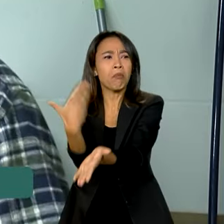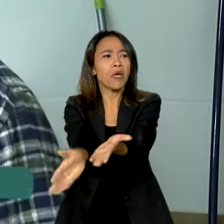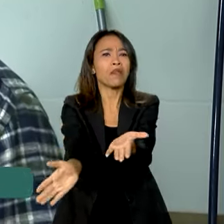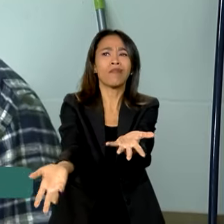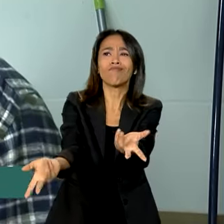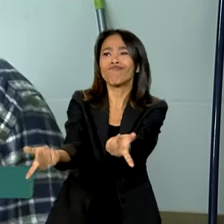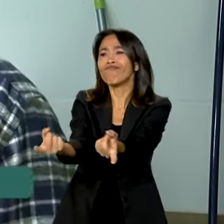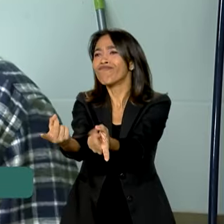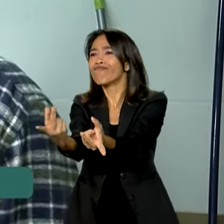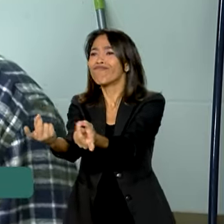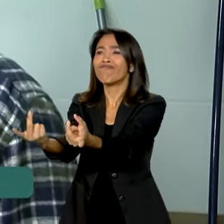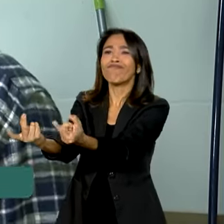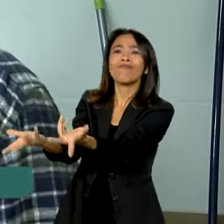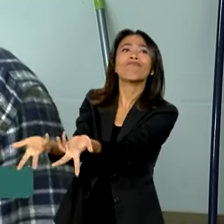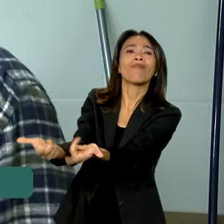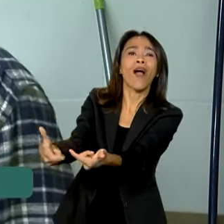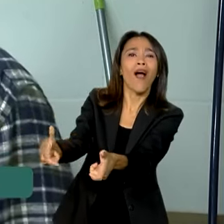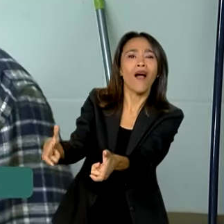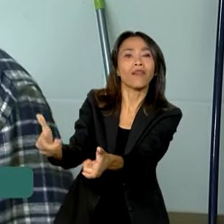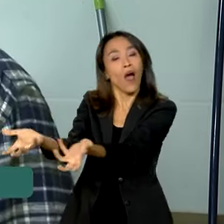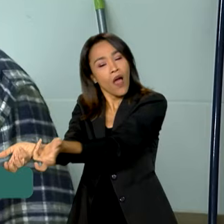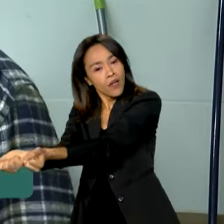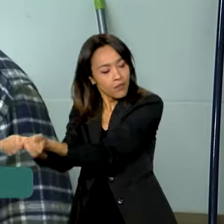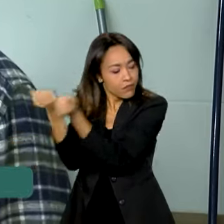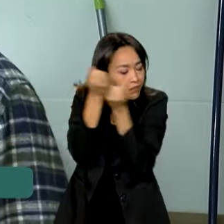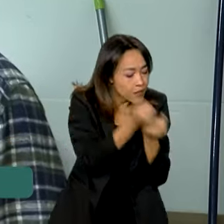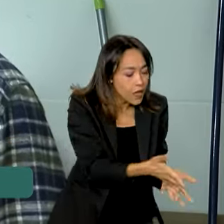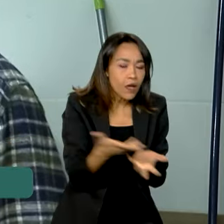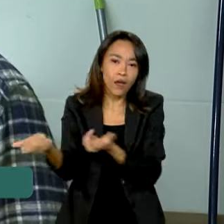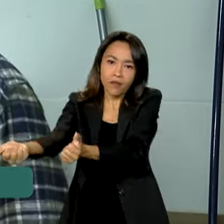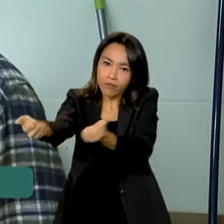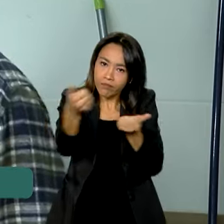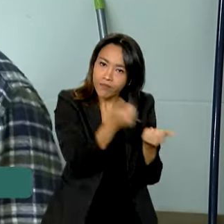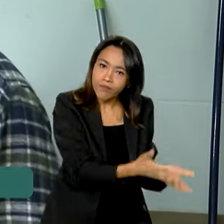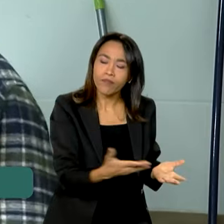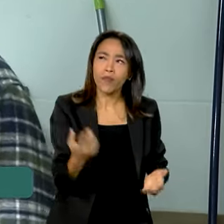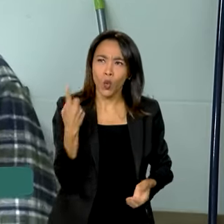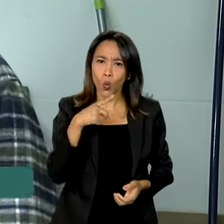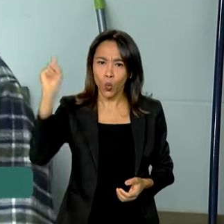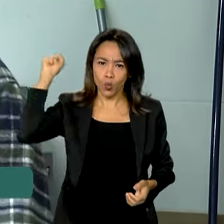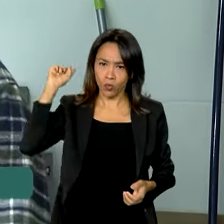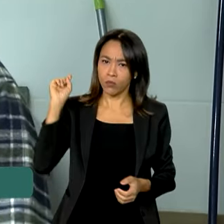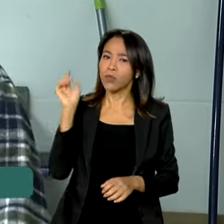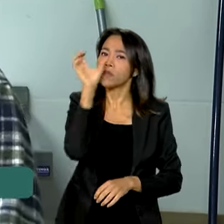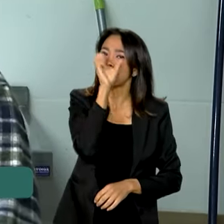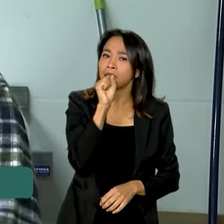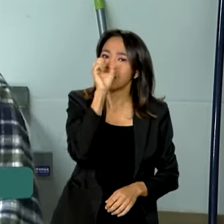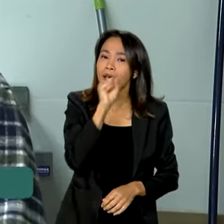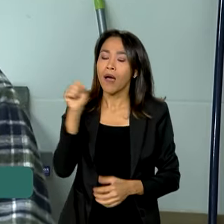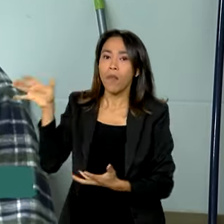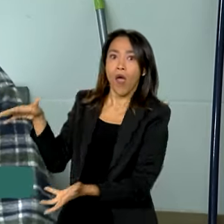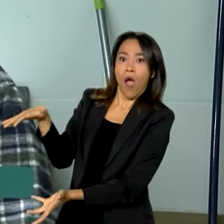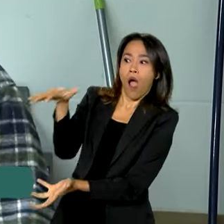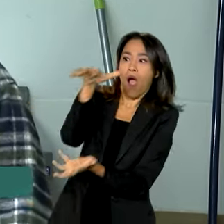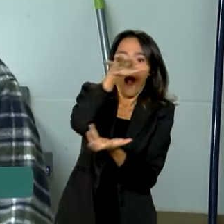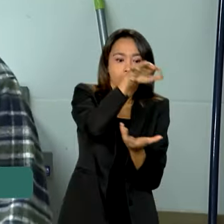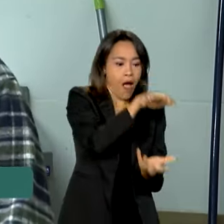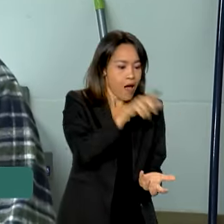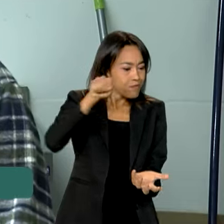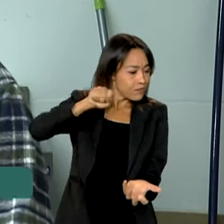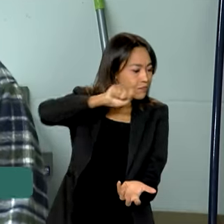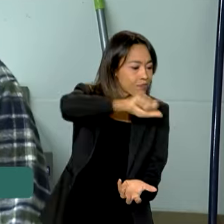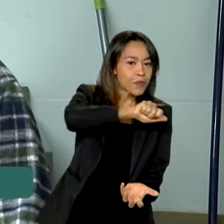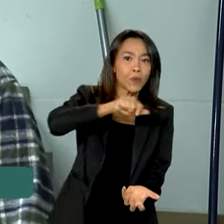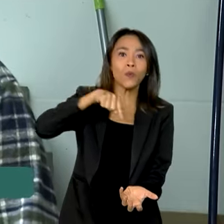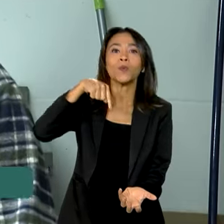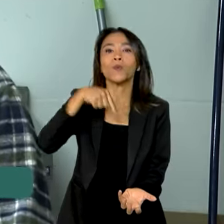estão também escoando a sua produção. E agora, no último sábado, nós recebemos aí uma doação muito significativa do